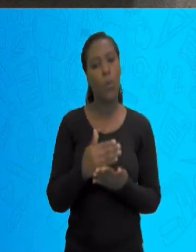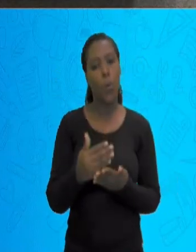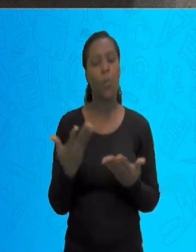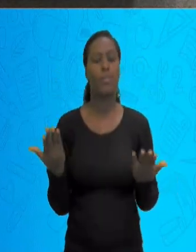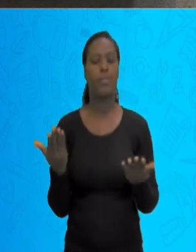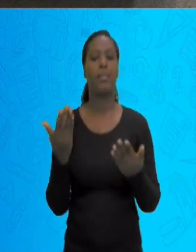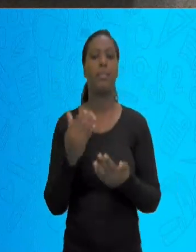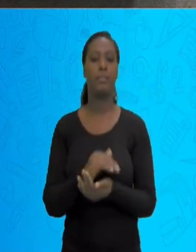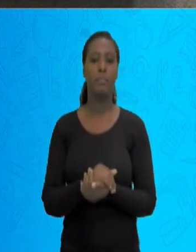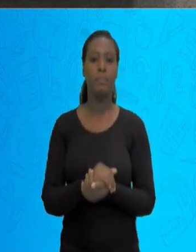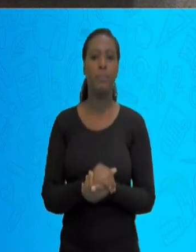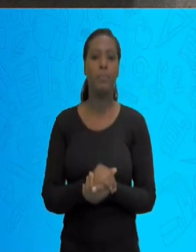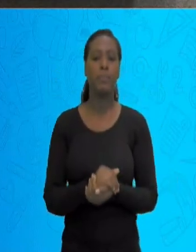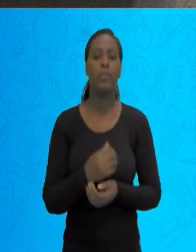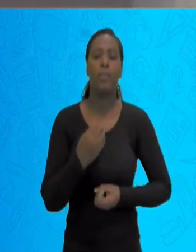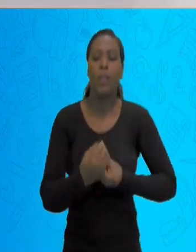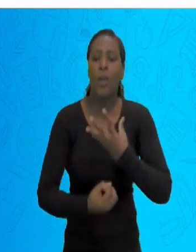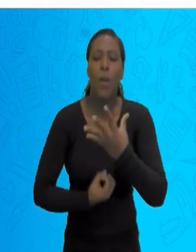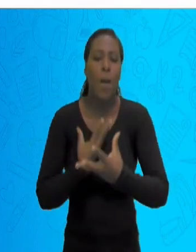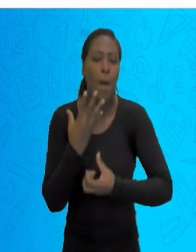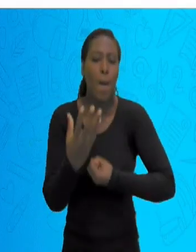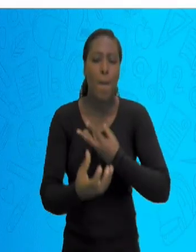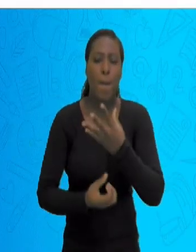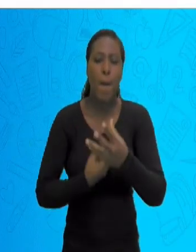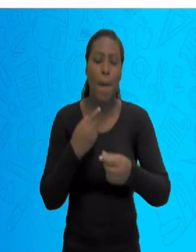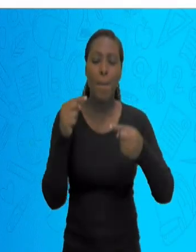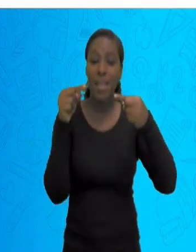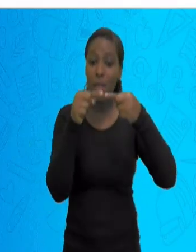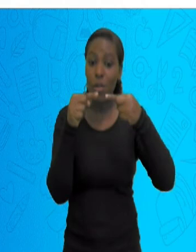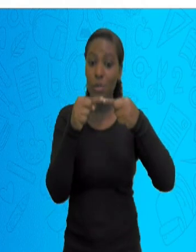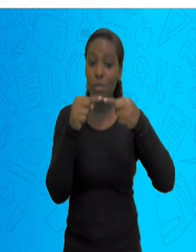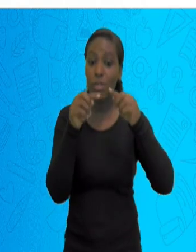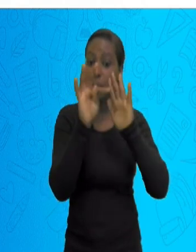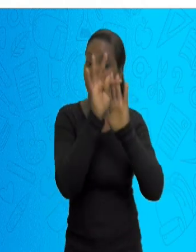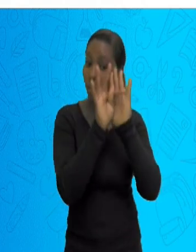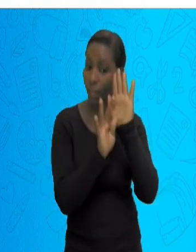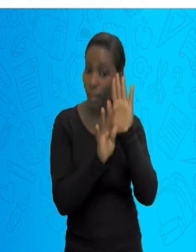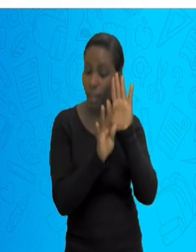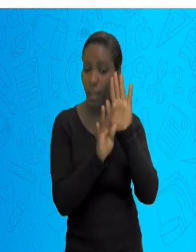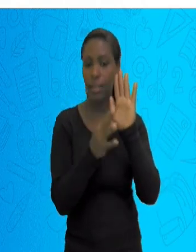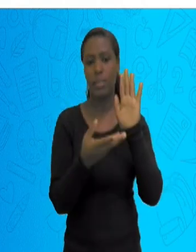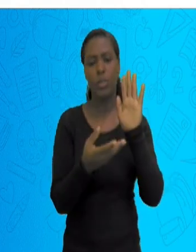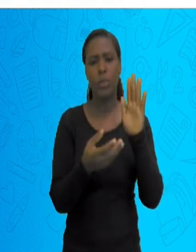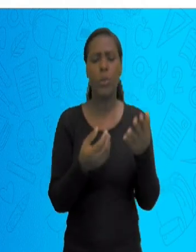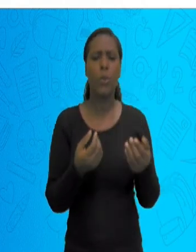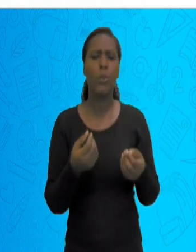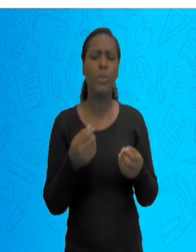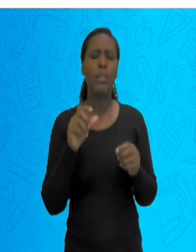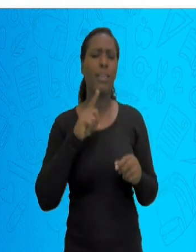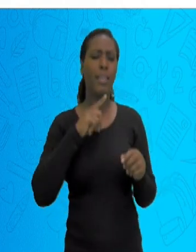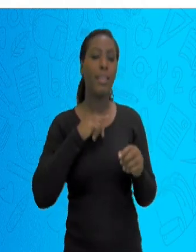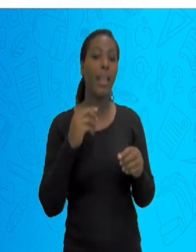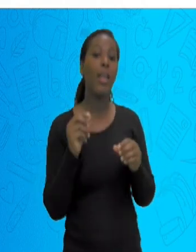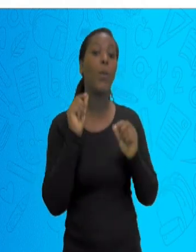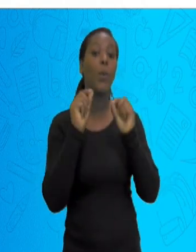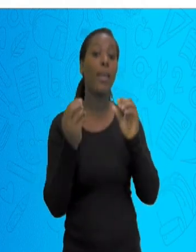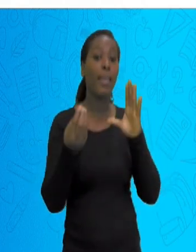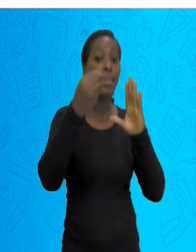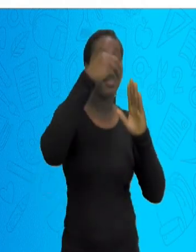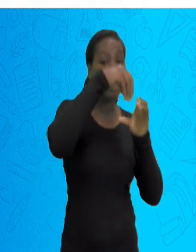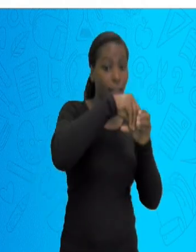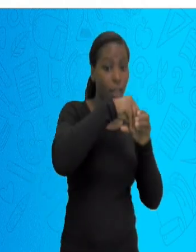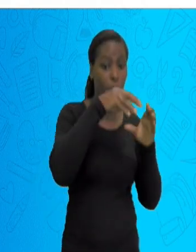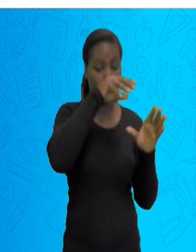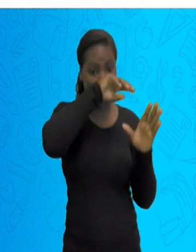então. O poema é um tipo de texto escrito por meio de versos e organizado através